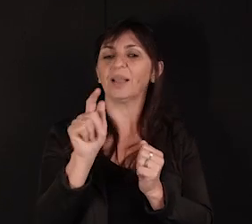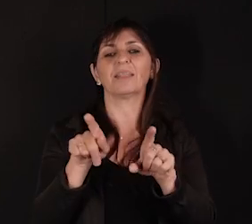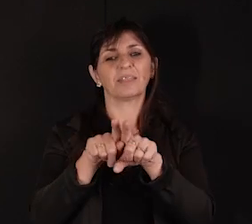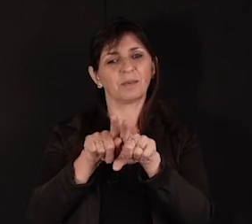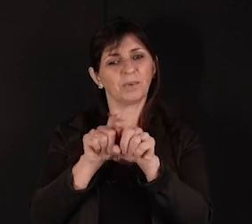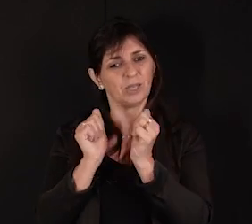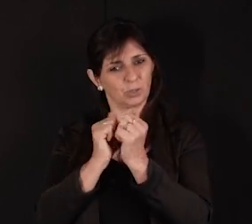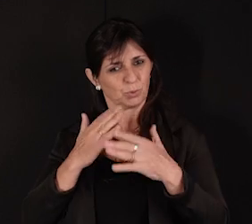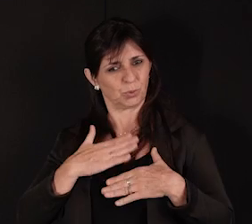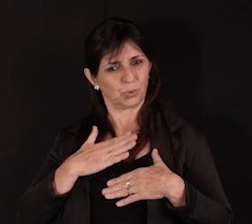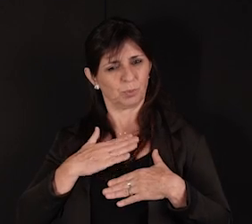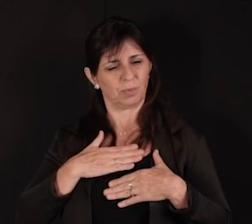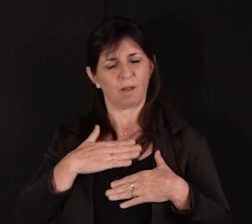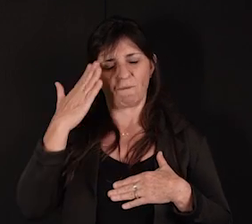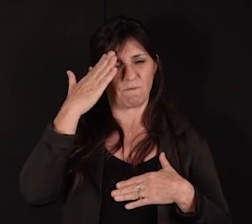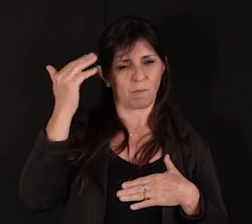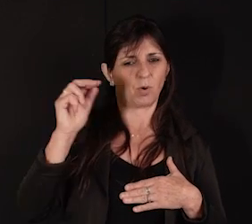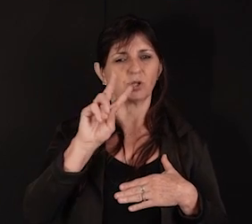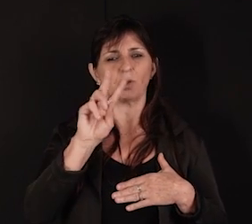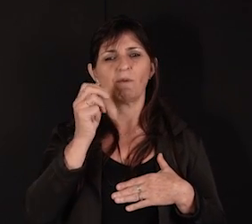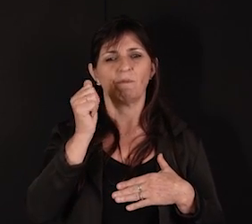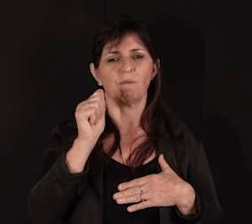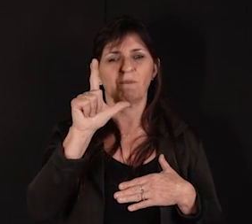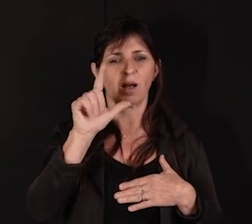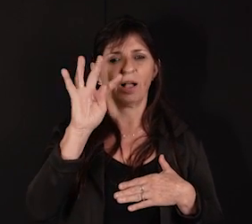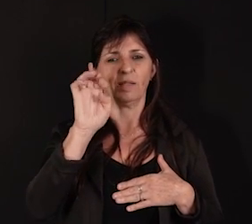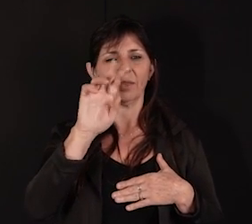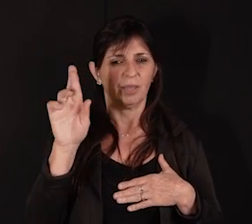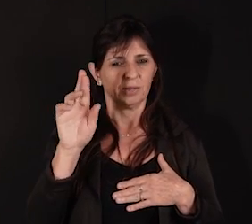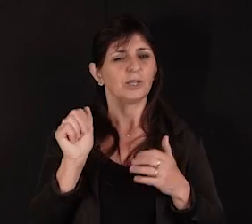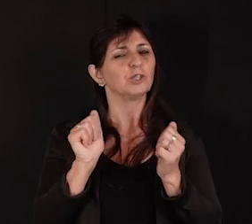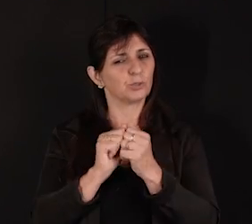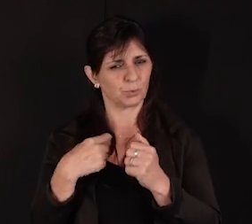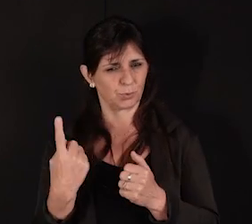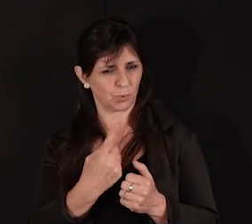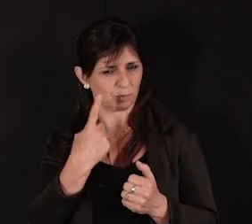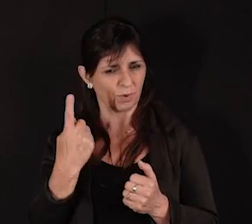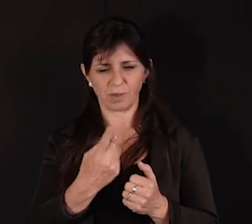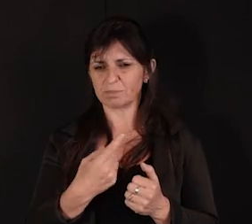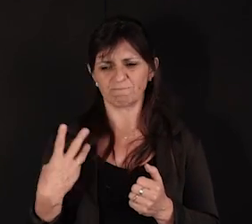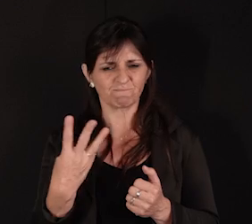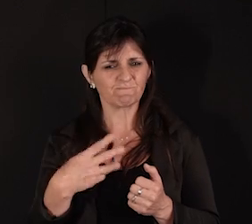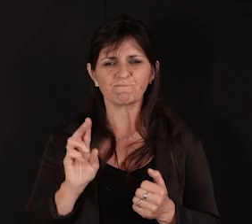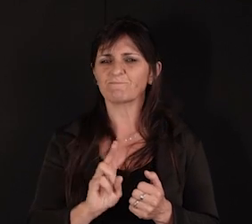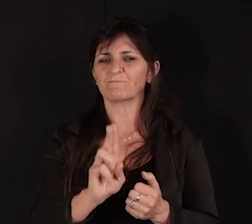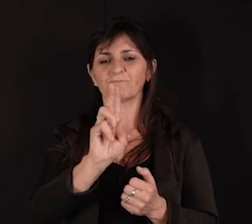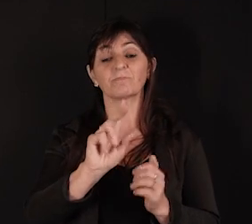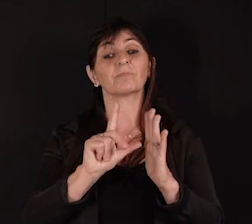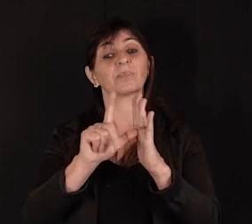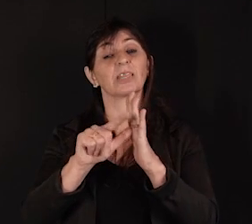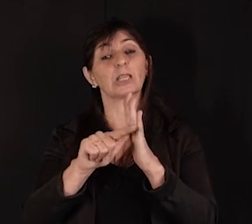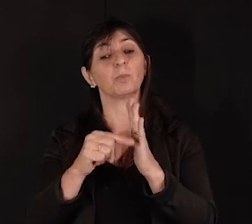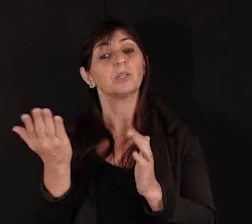cantor... famoso, Walter Moraes, que nós tocamos junto com o seu Ivan. Daí, depois eu vim morar